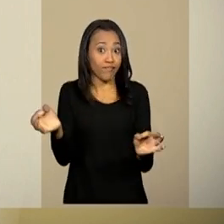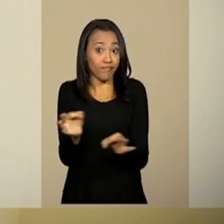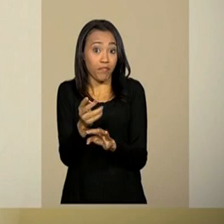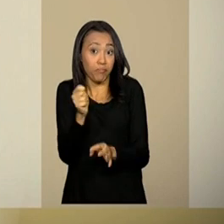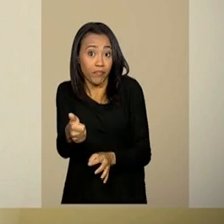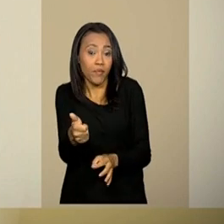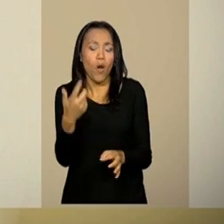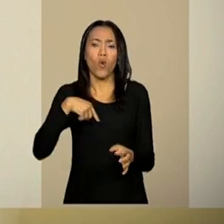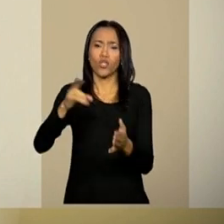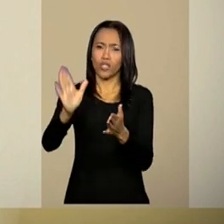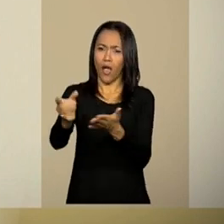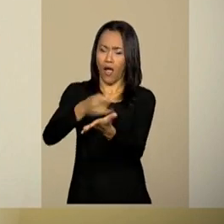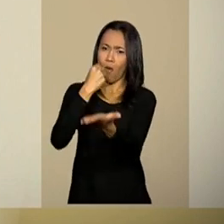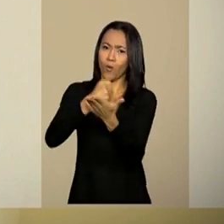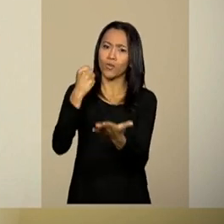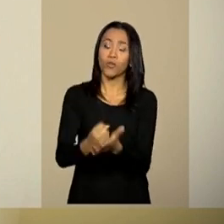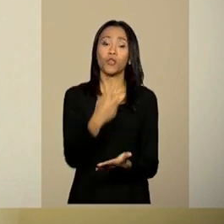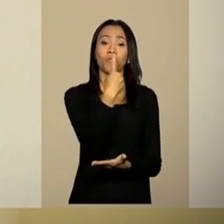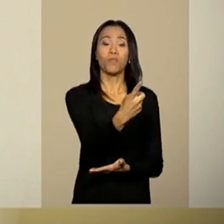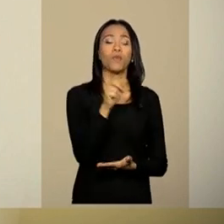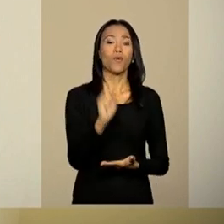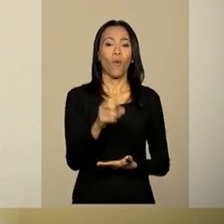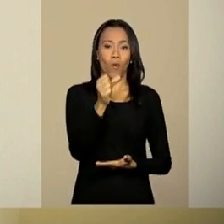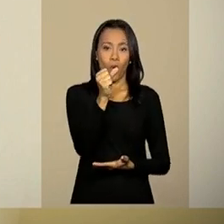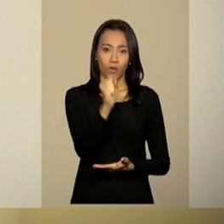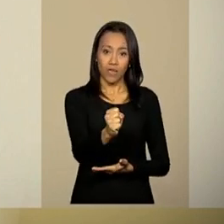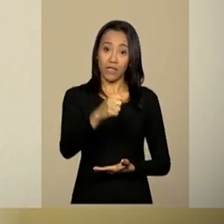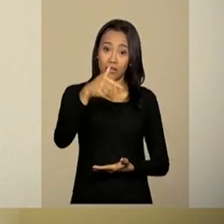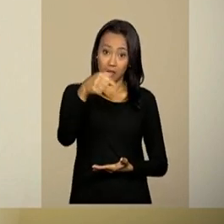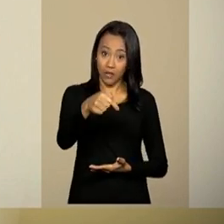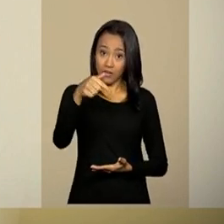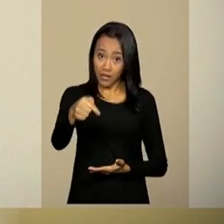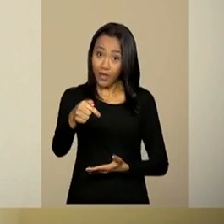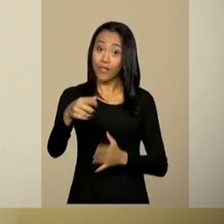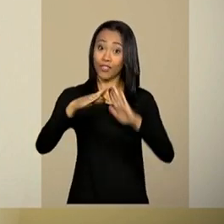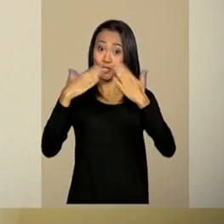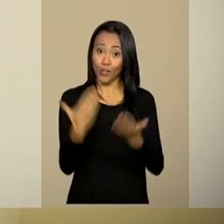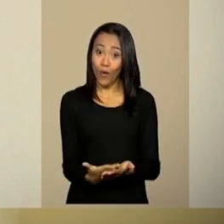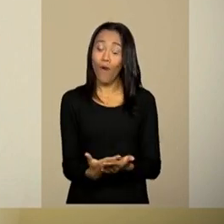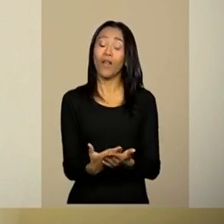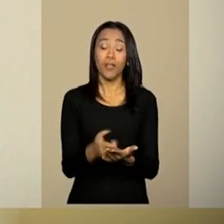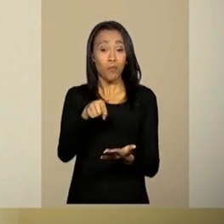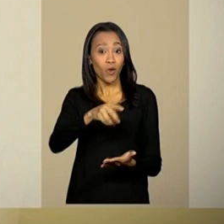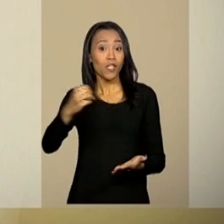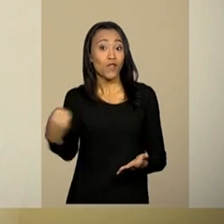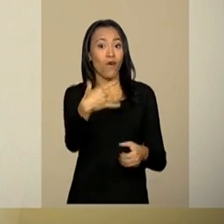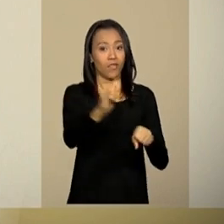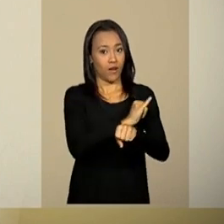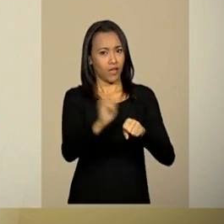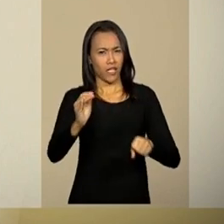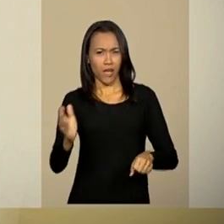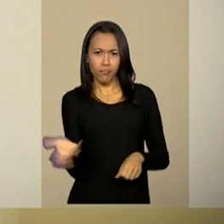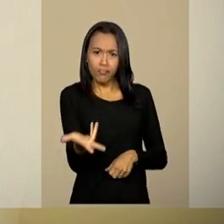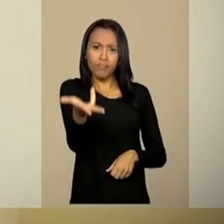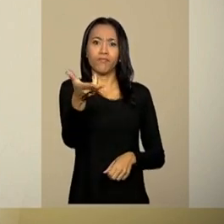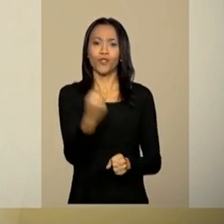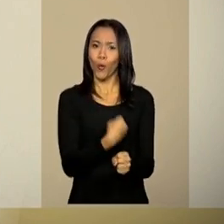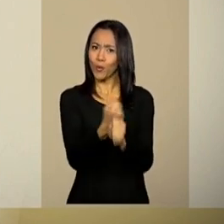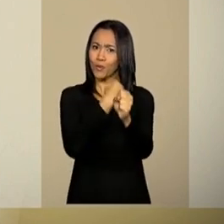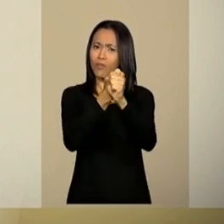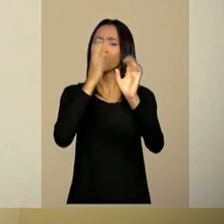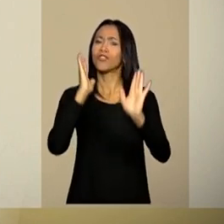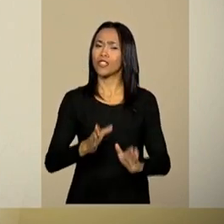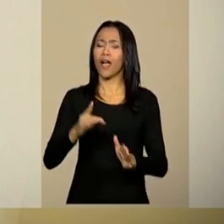a construção de 1800 77 creches Por Esse novo método mais rápido que foi